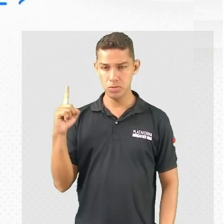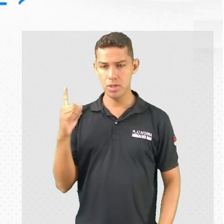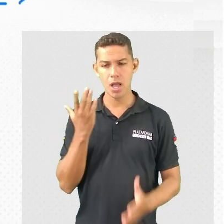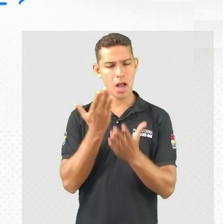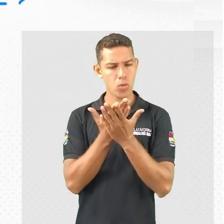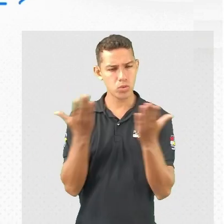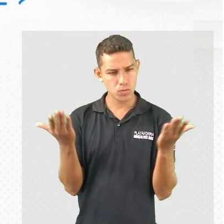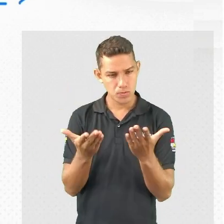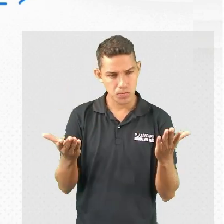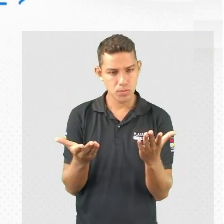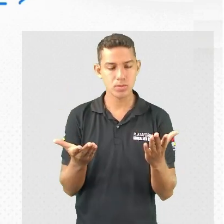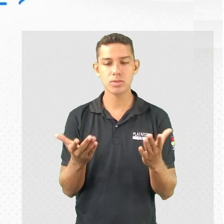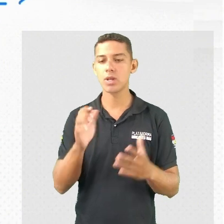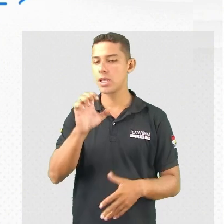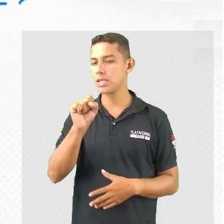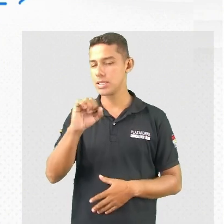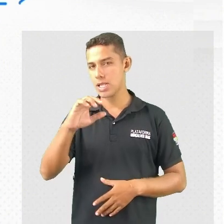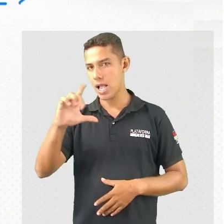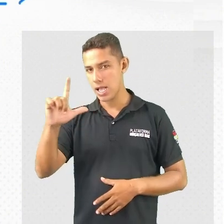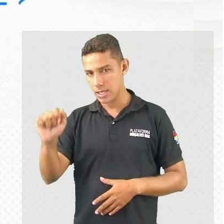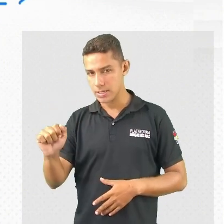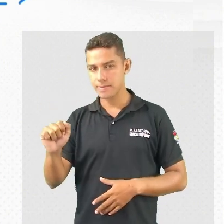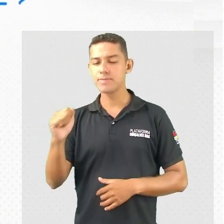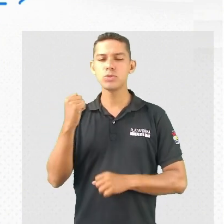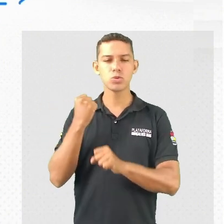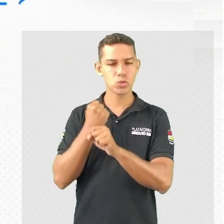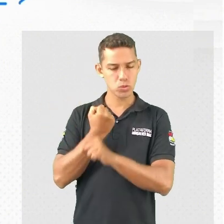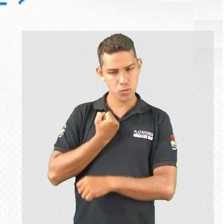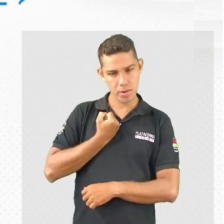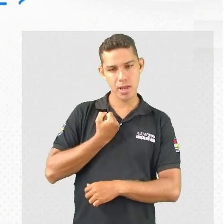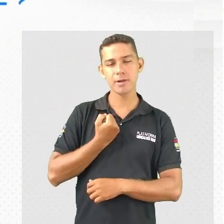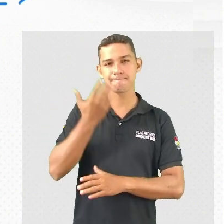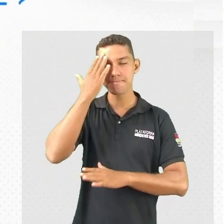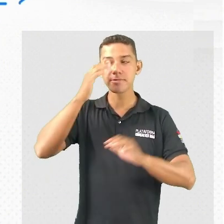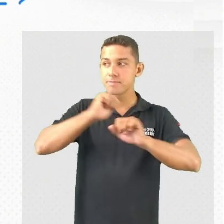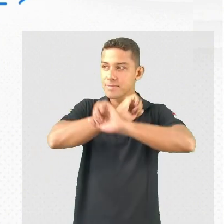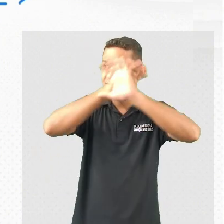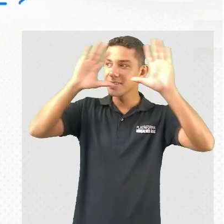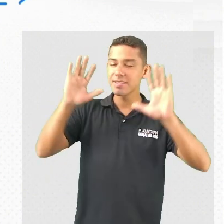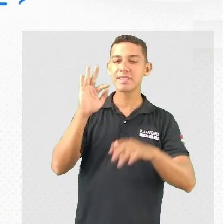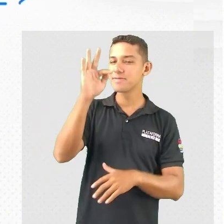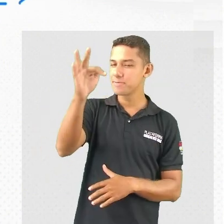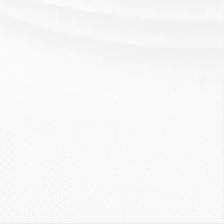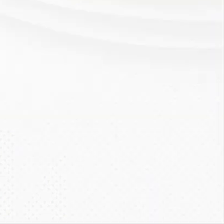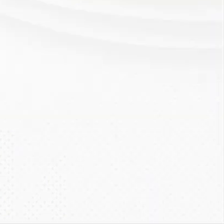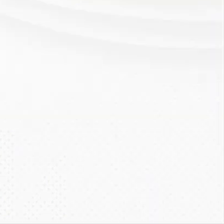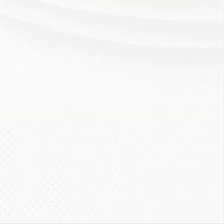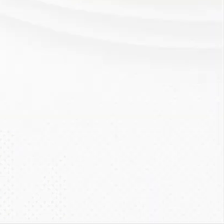foi sobre escala numérica. Espero que você tenha compreendido e até a próxima.